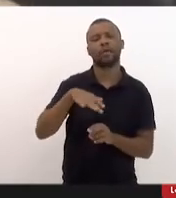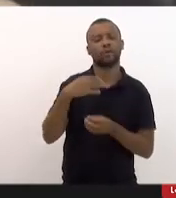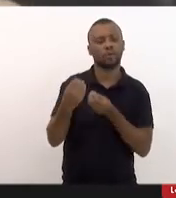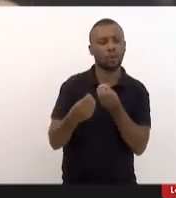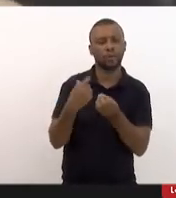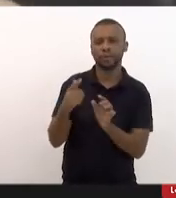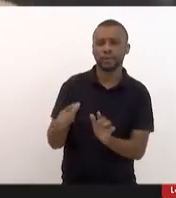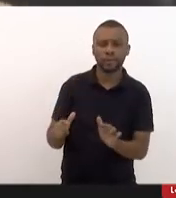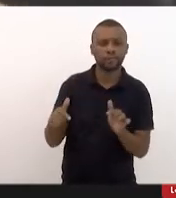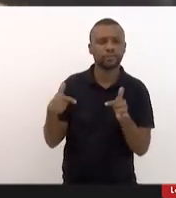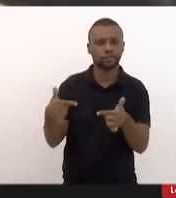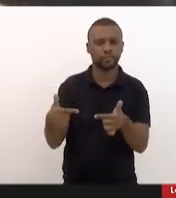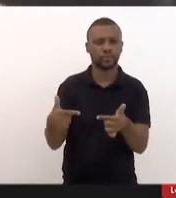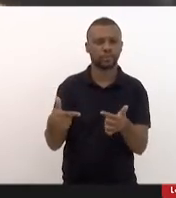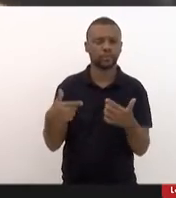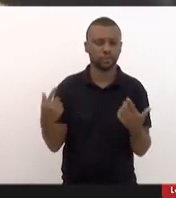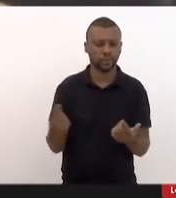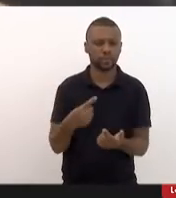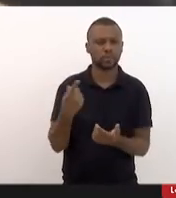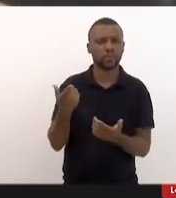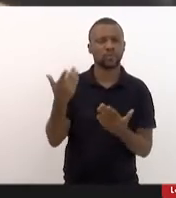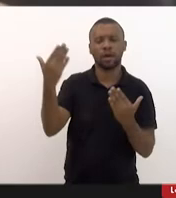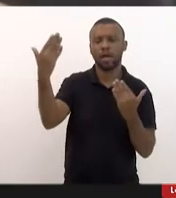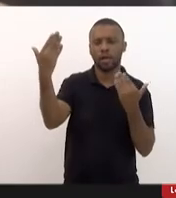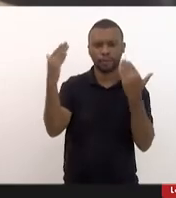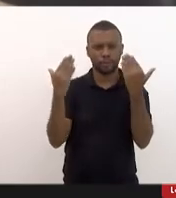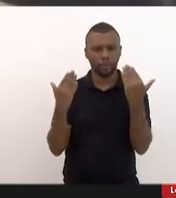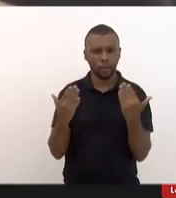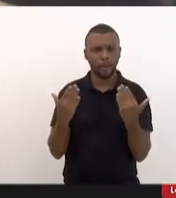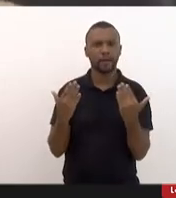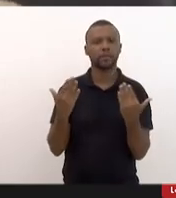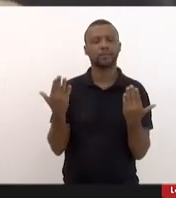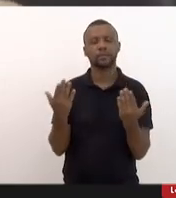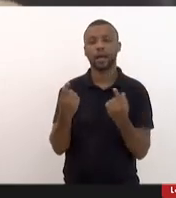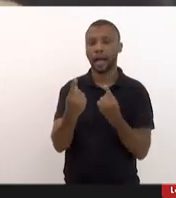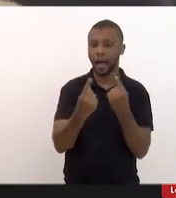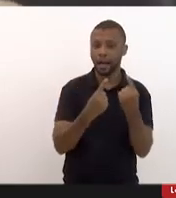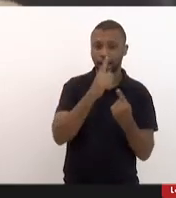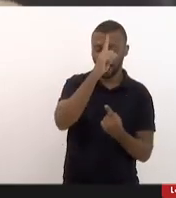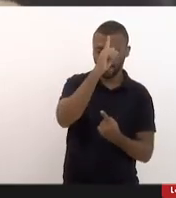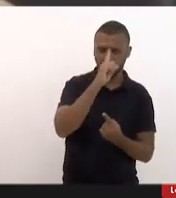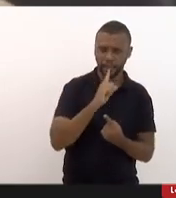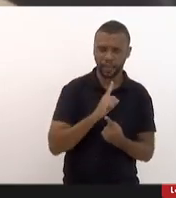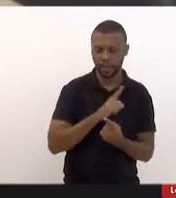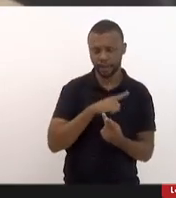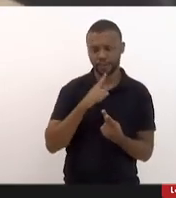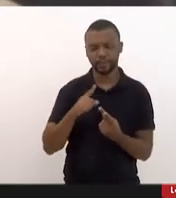atravessa. Digamos aí, se a gente fizer uma comparação entre a linha amarela, né,